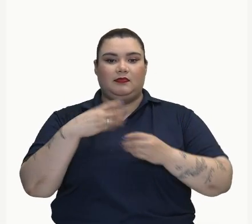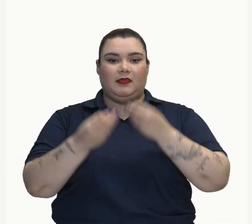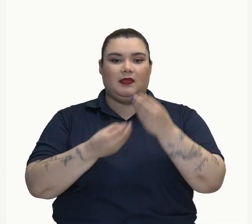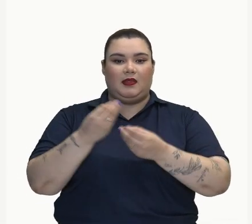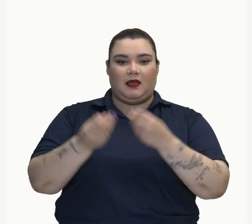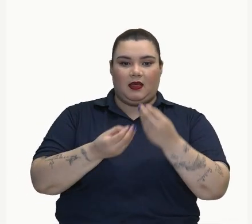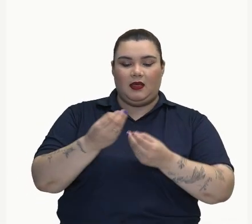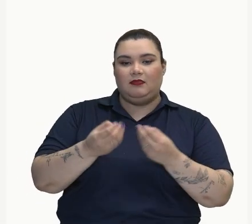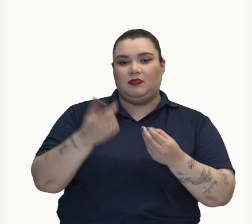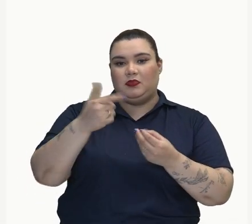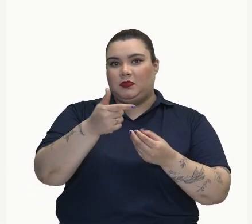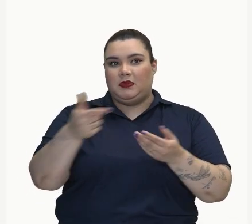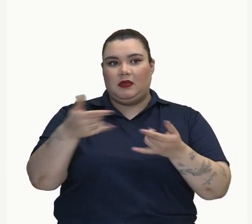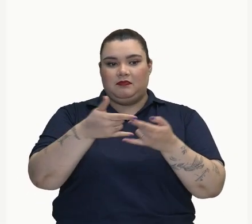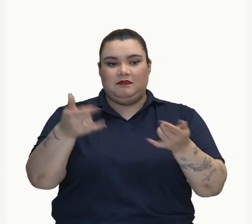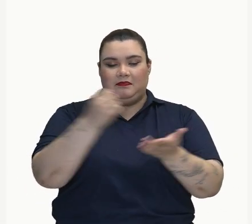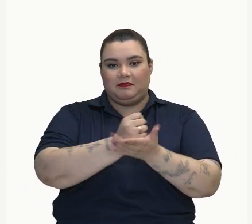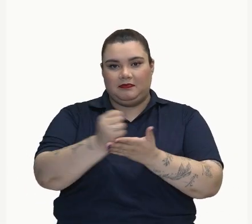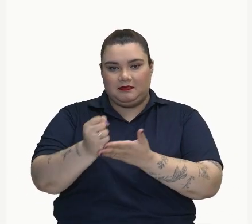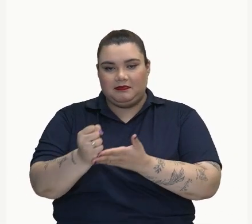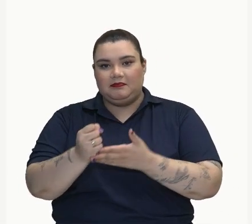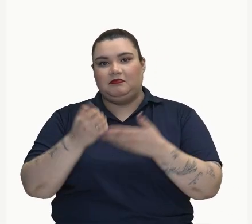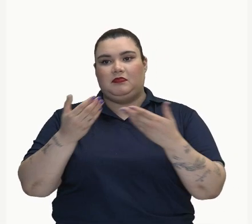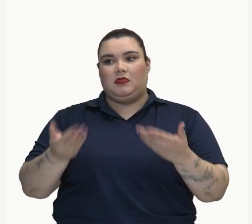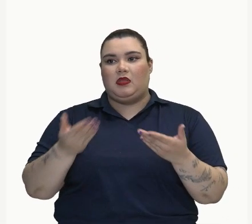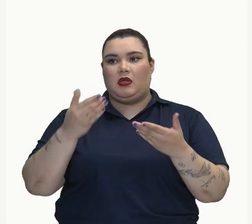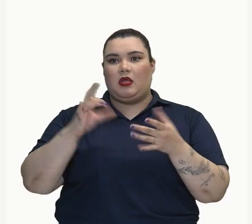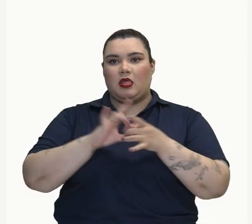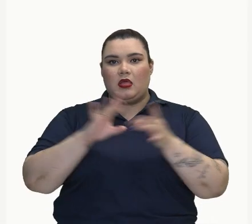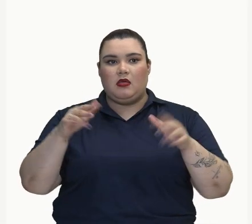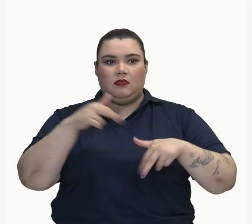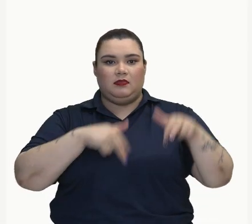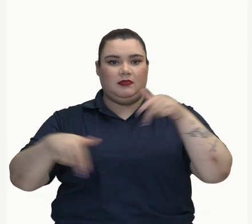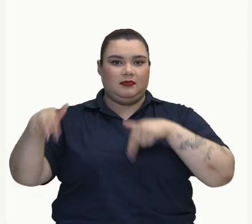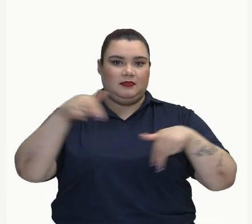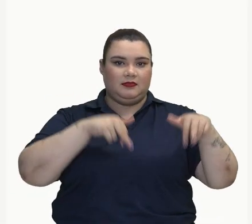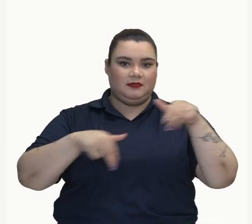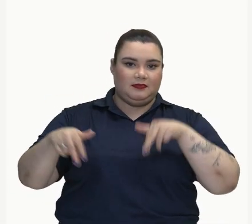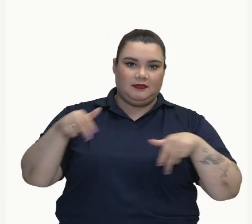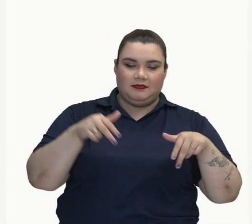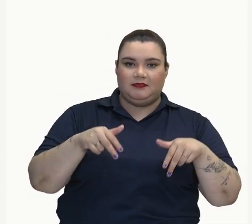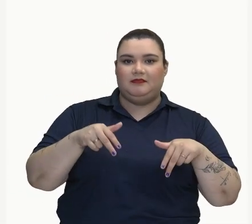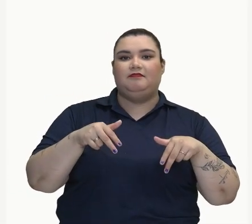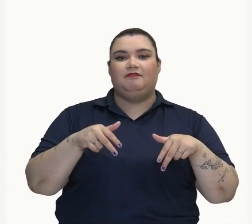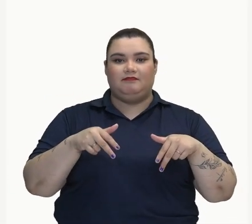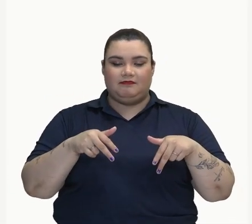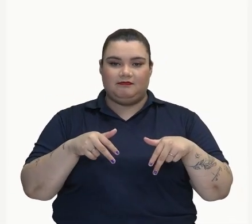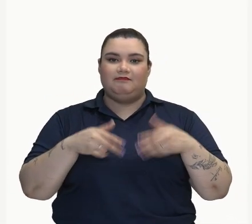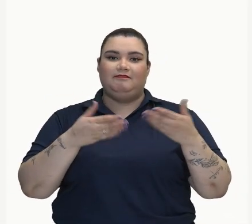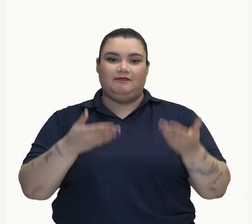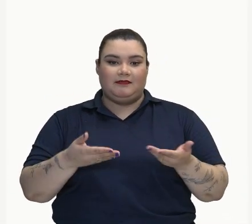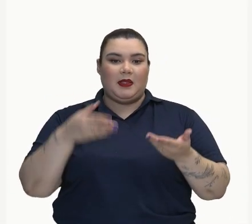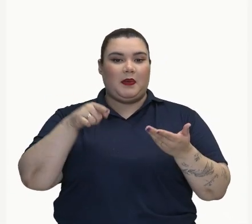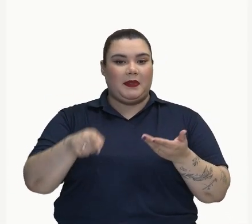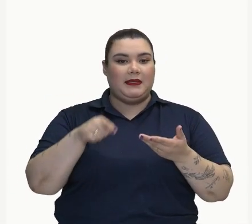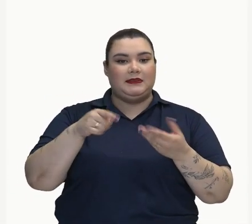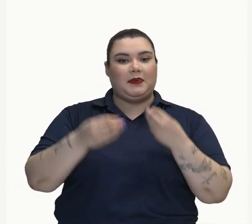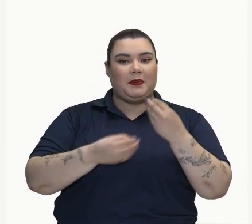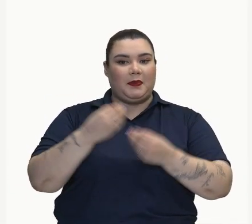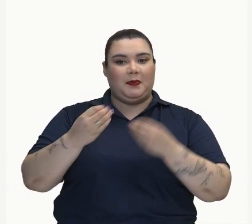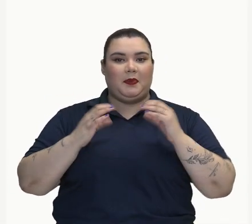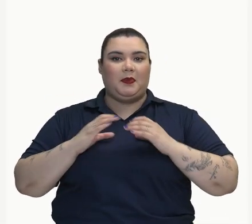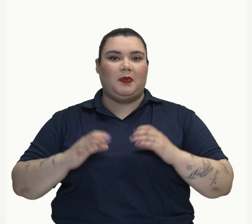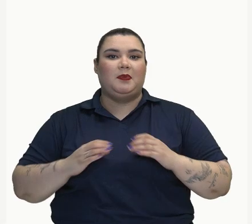passaporte, não podem circular livremente, não tem acesso aos benefícios dessa suposta cidadania global. Quem